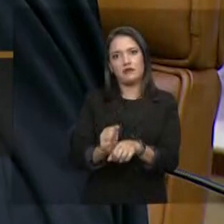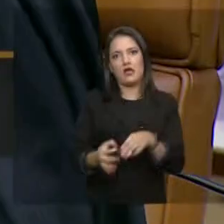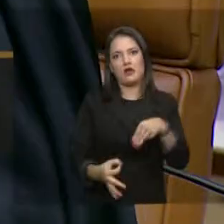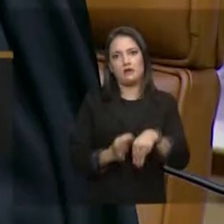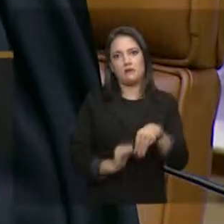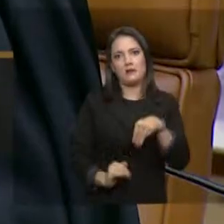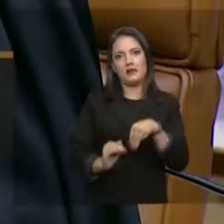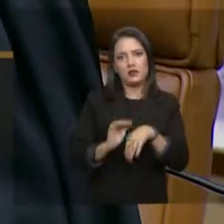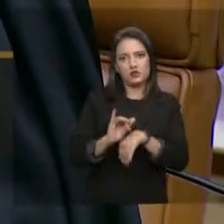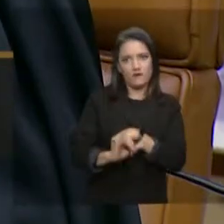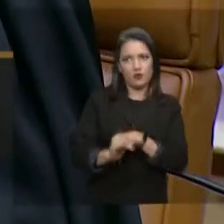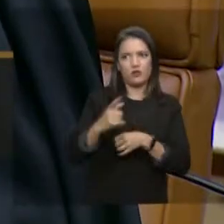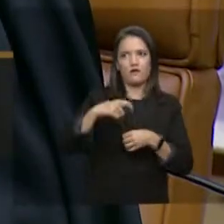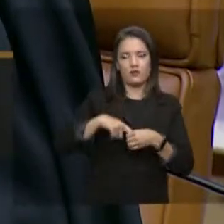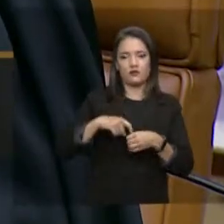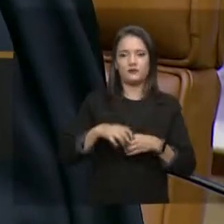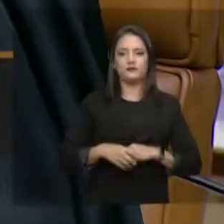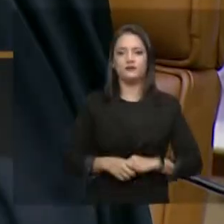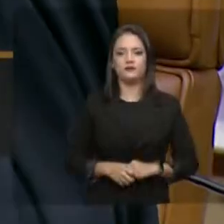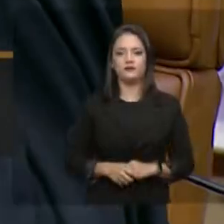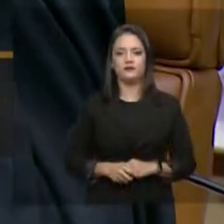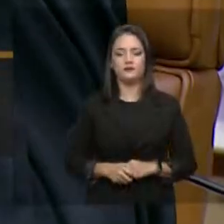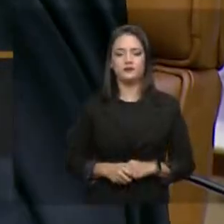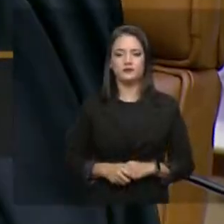esteve ausente.